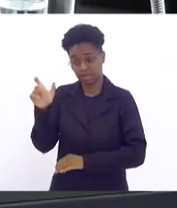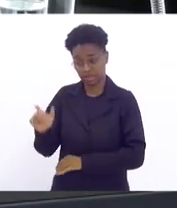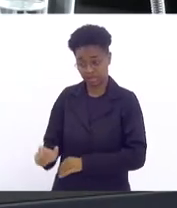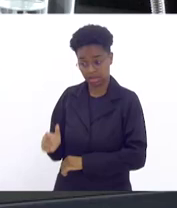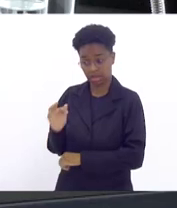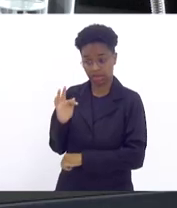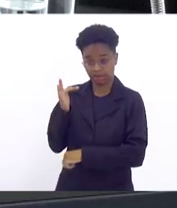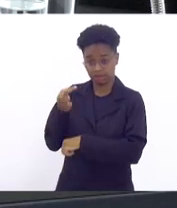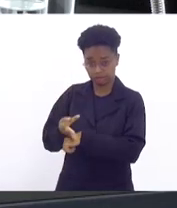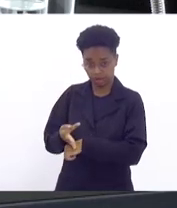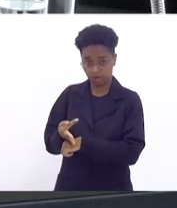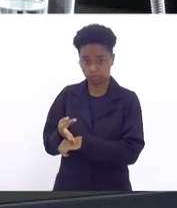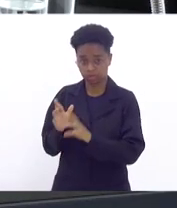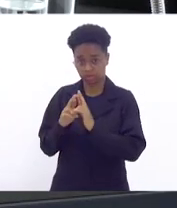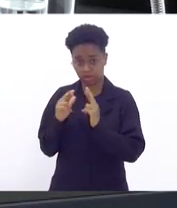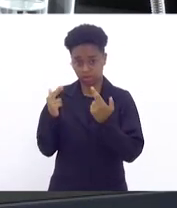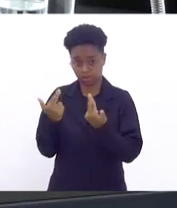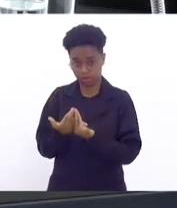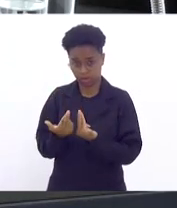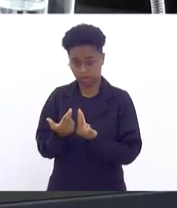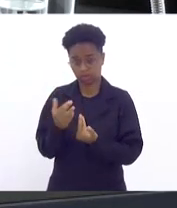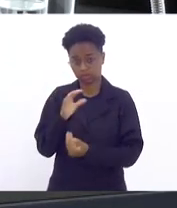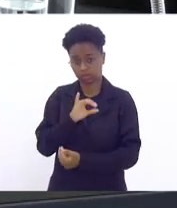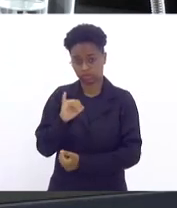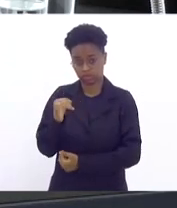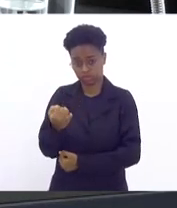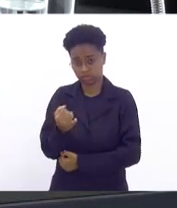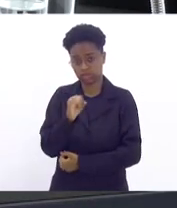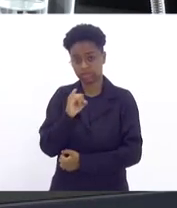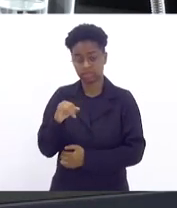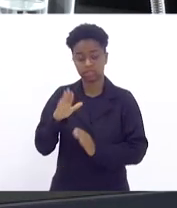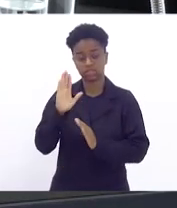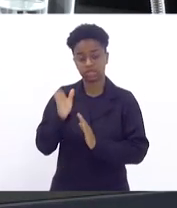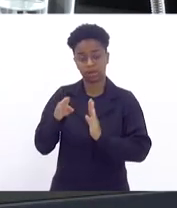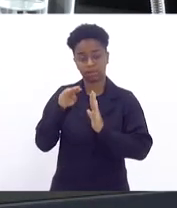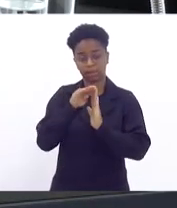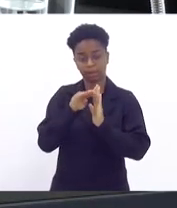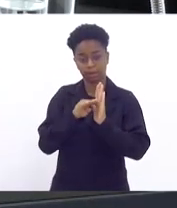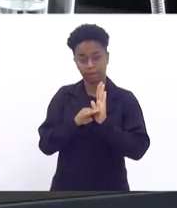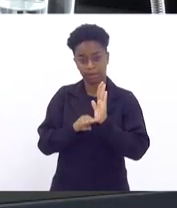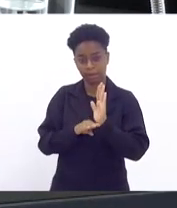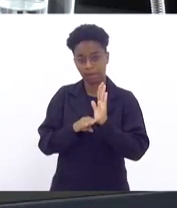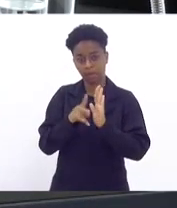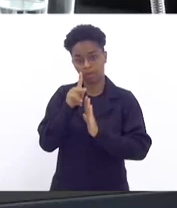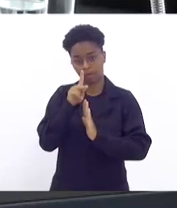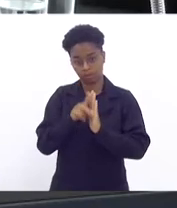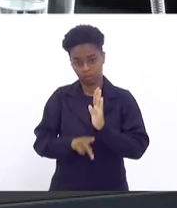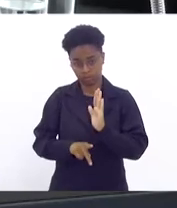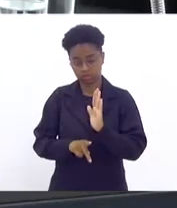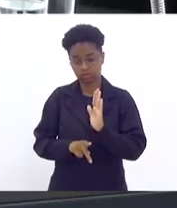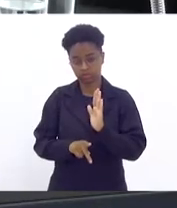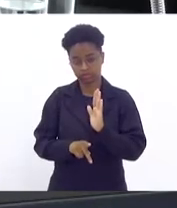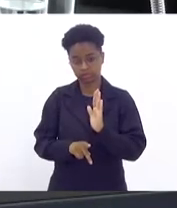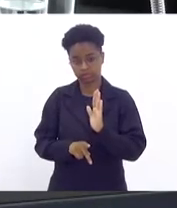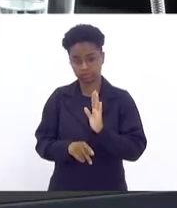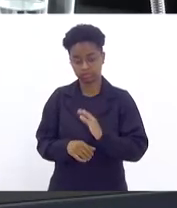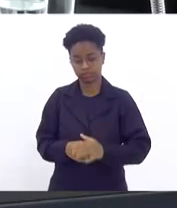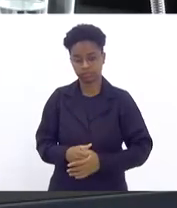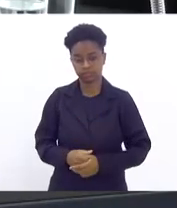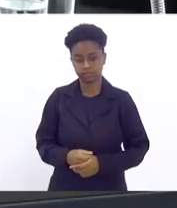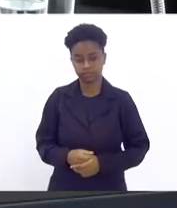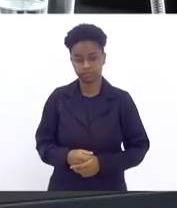reunião da comissão é quando o projeto já está incluído na ordem do dia